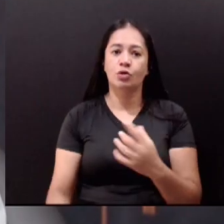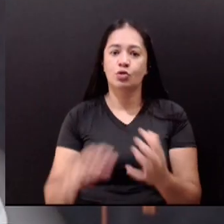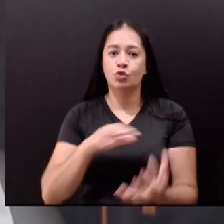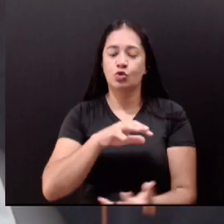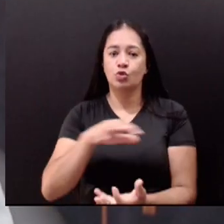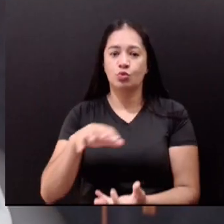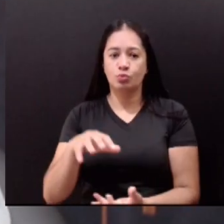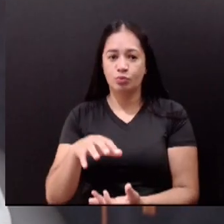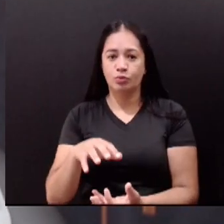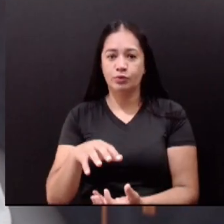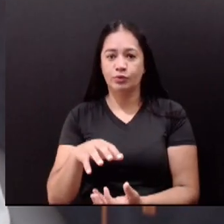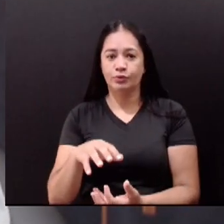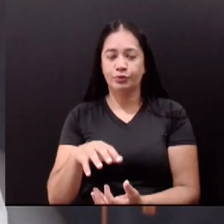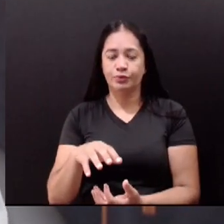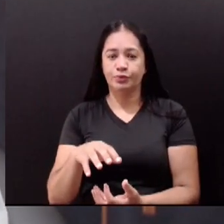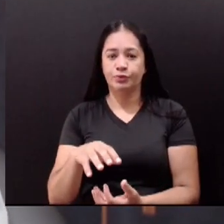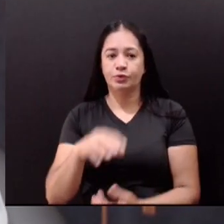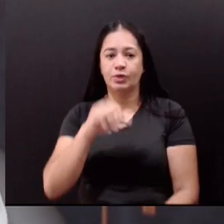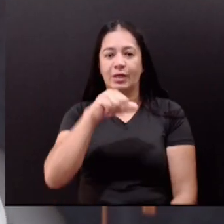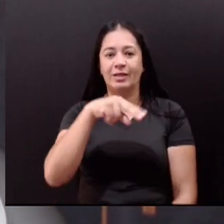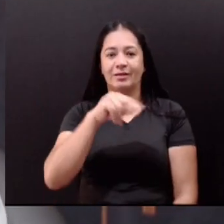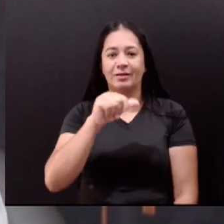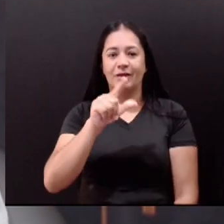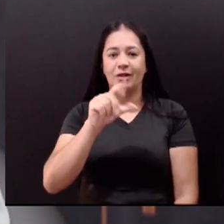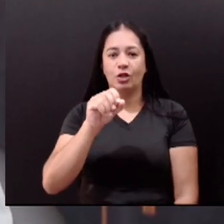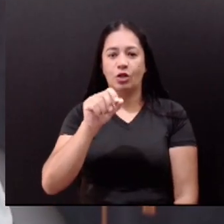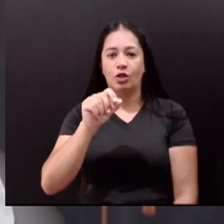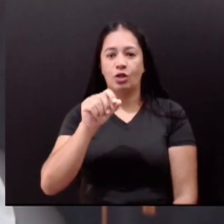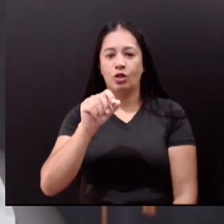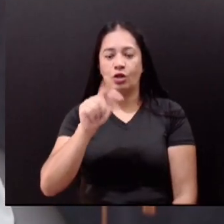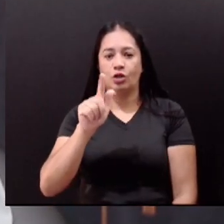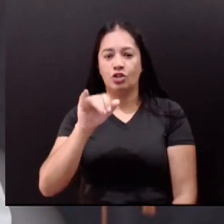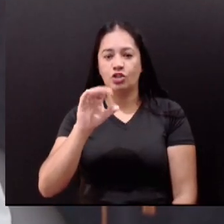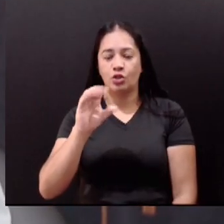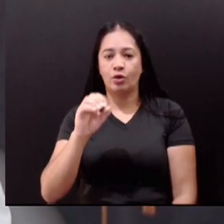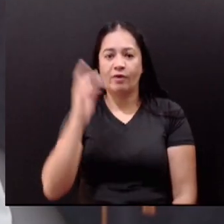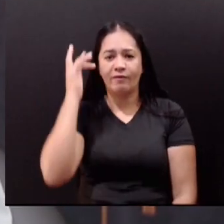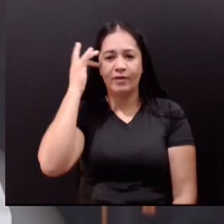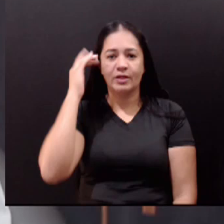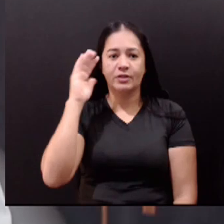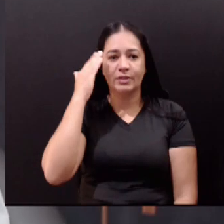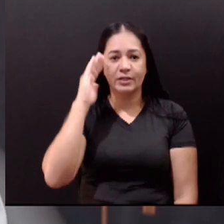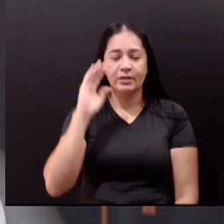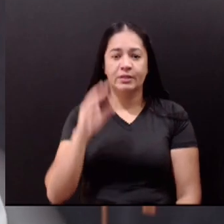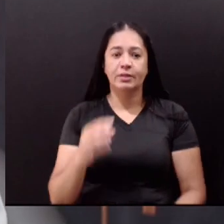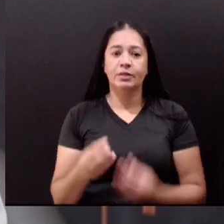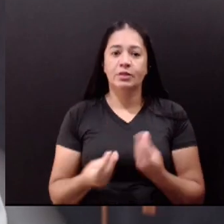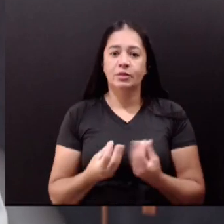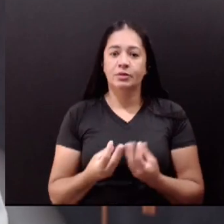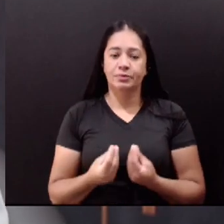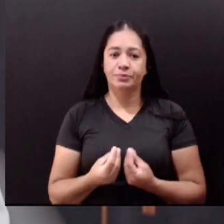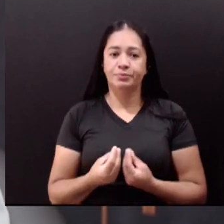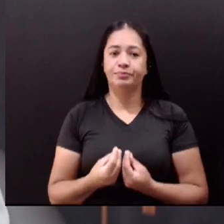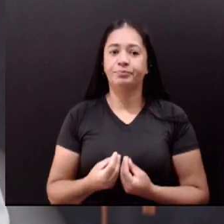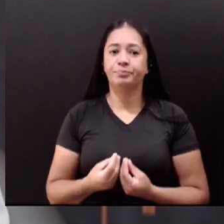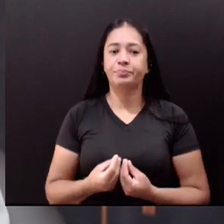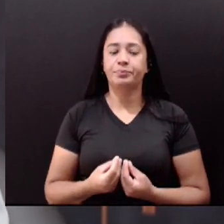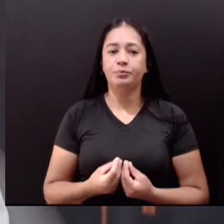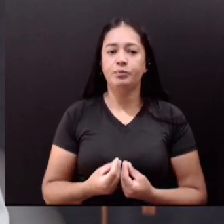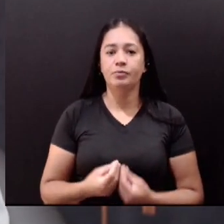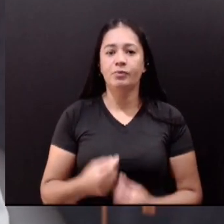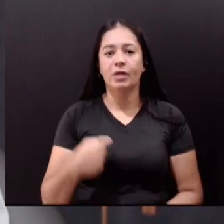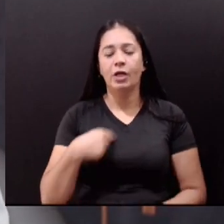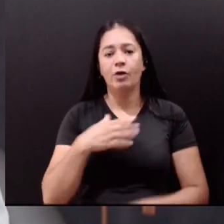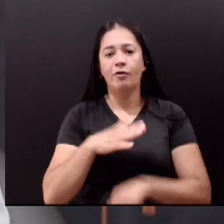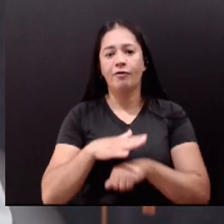porque eu acho que facilita o nosso entendimento e a gente não se coloca numa situação tão distante. O que eu faria se meus